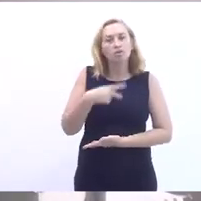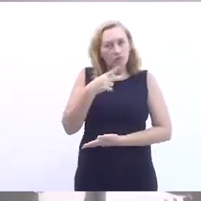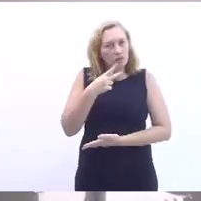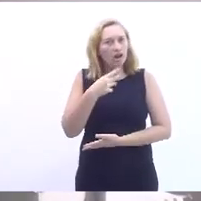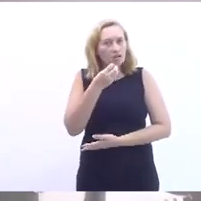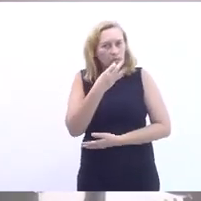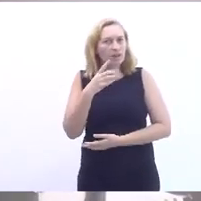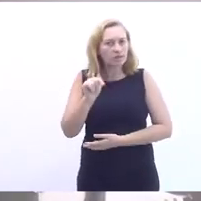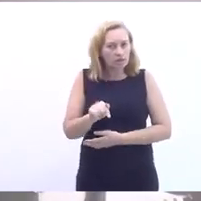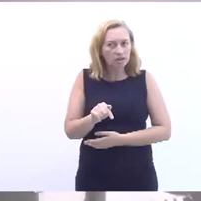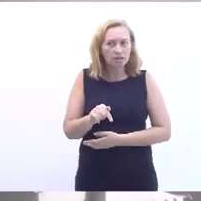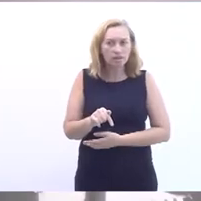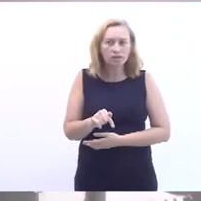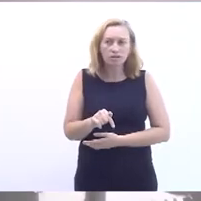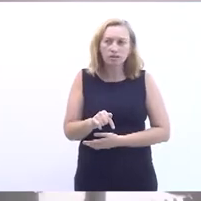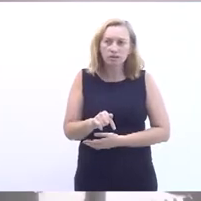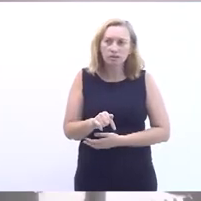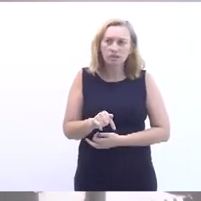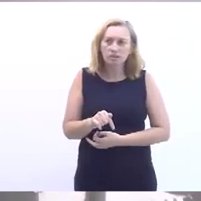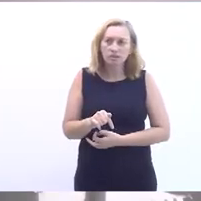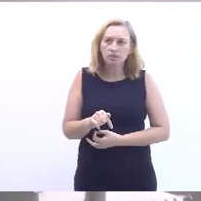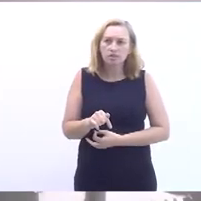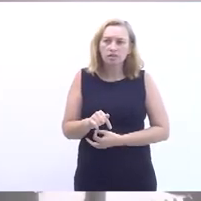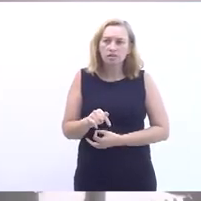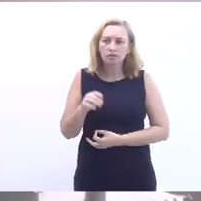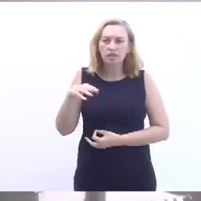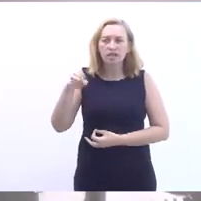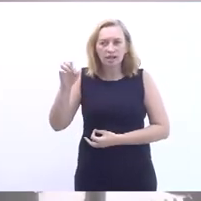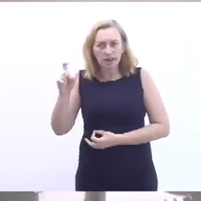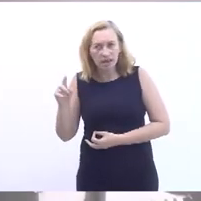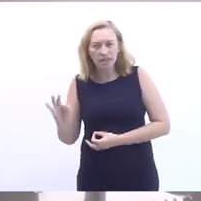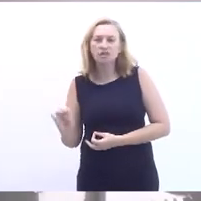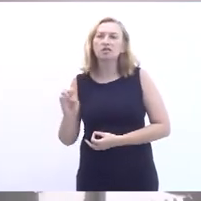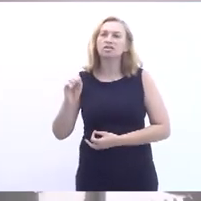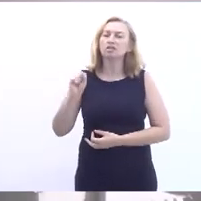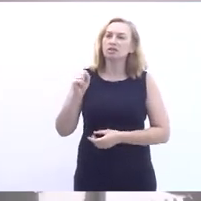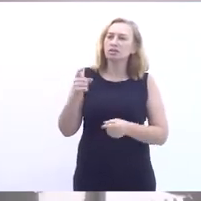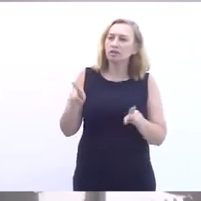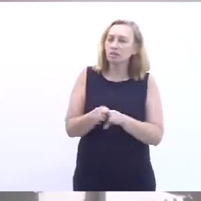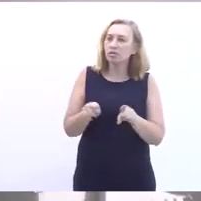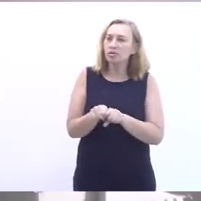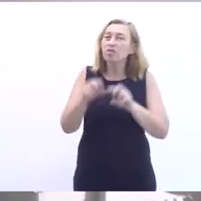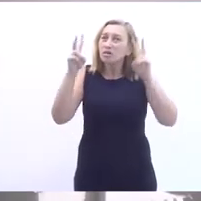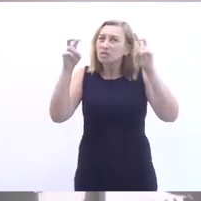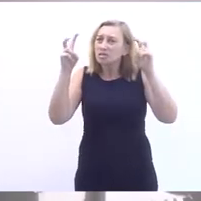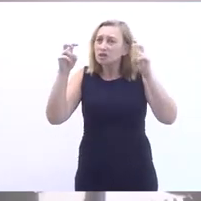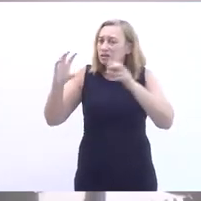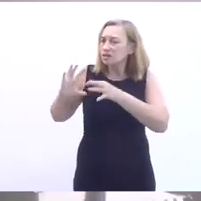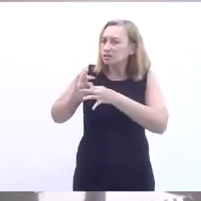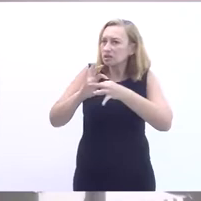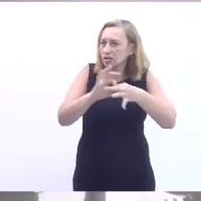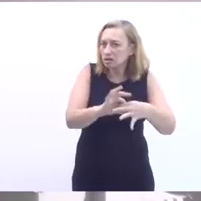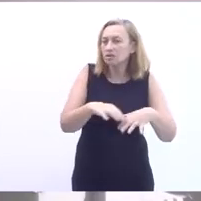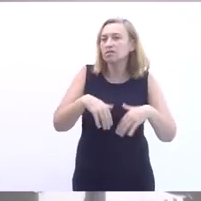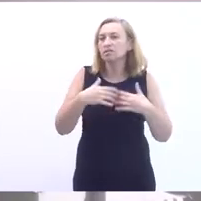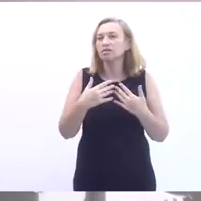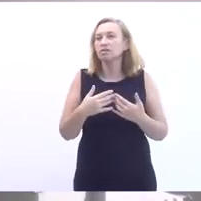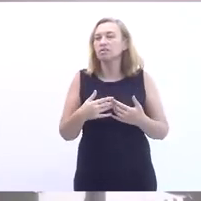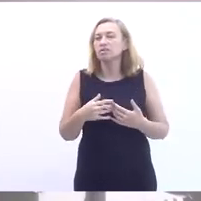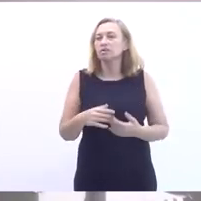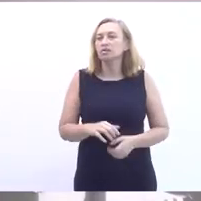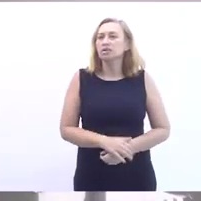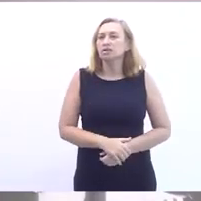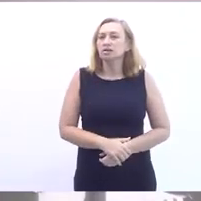foi falado bem aqui foi falado bem aqui pela Guedes também como esses temas acabam se entrelaçando ou